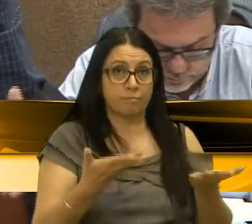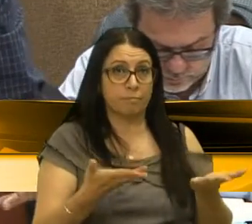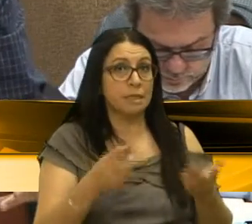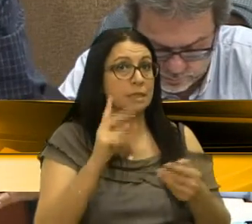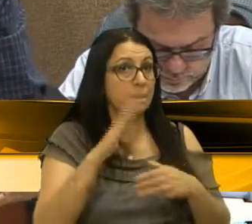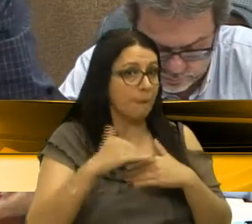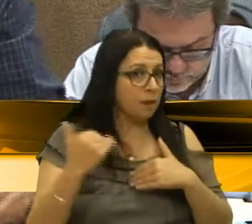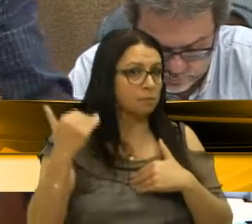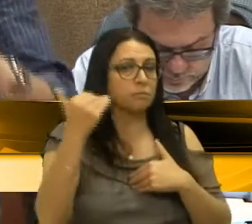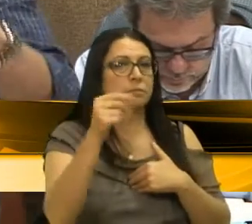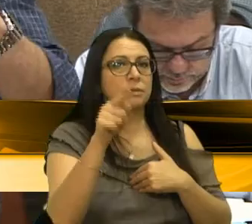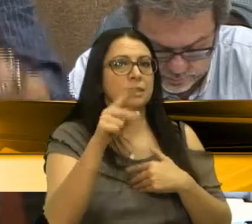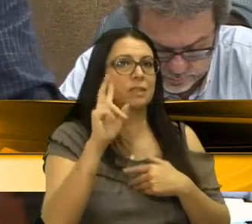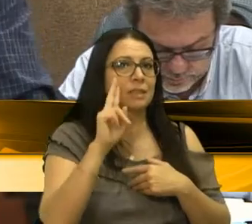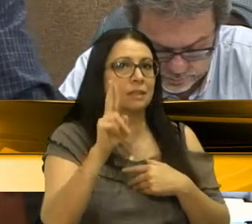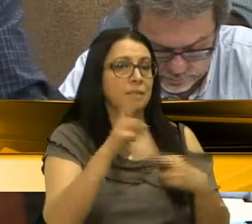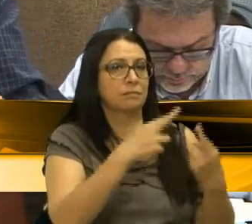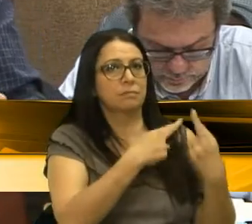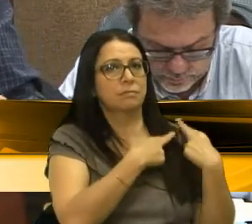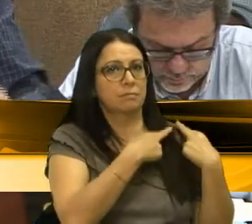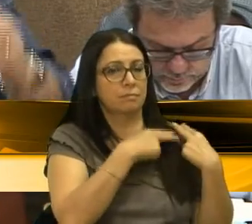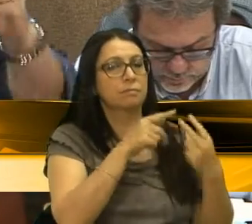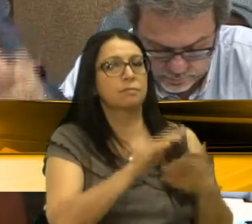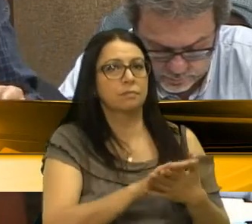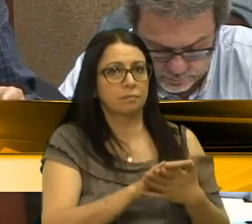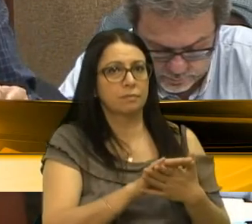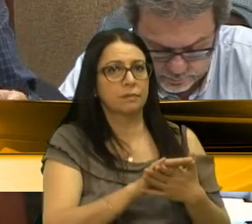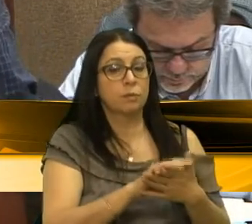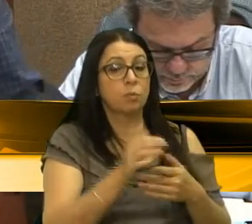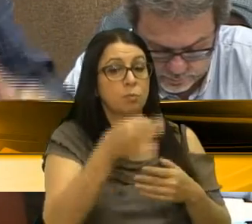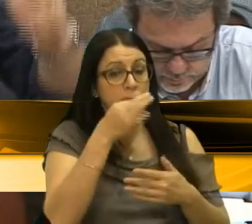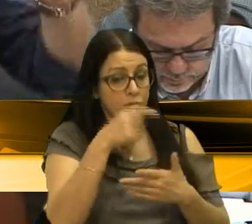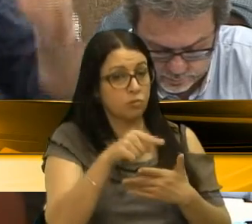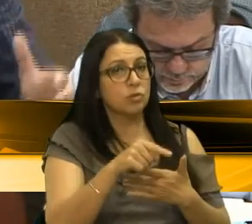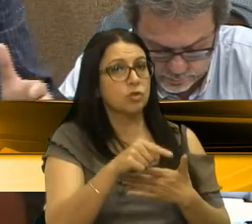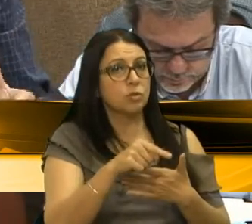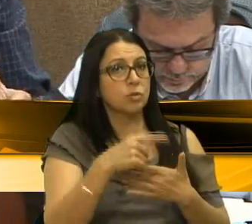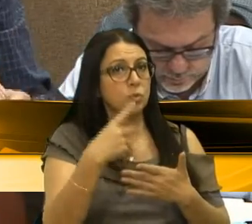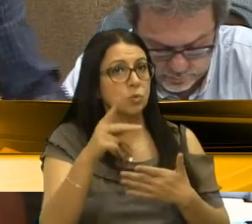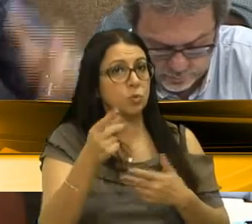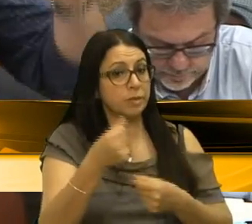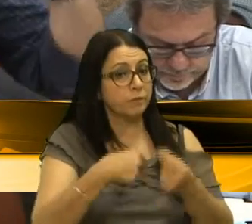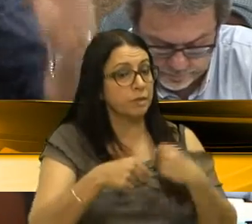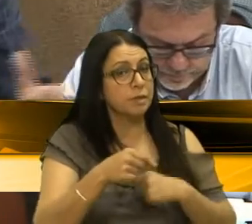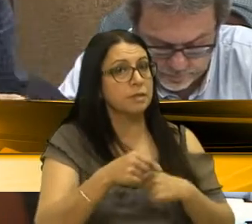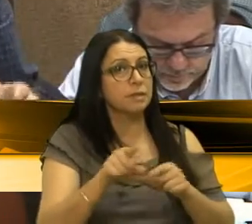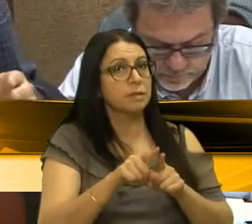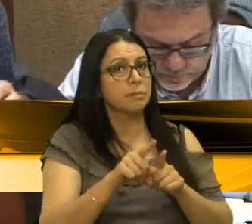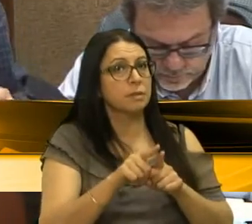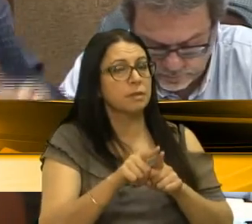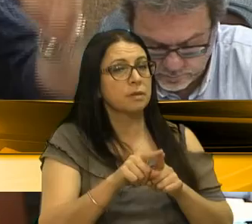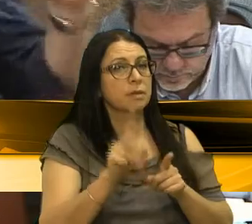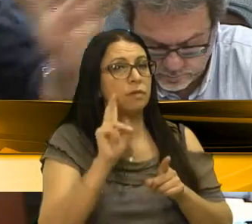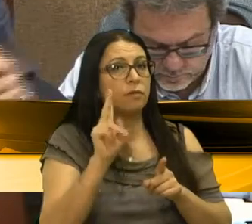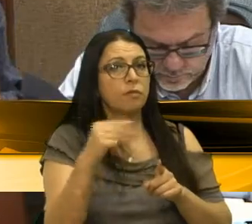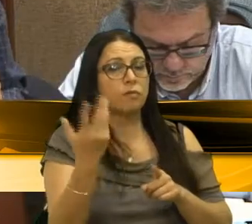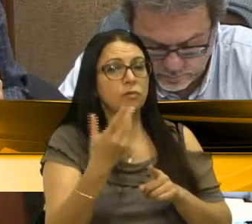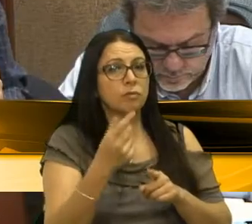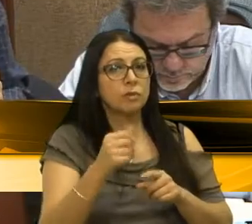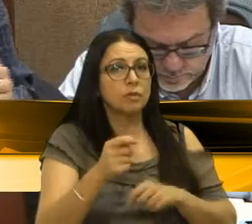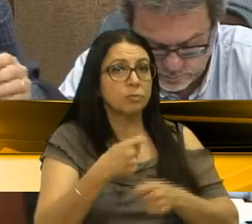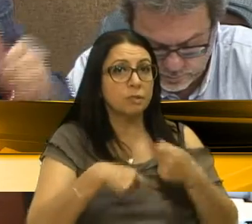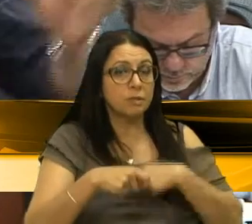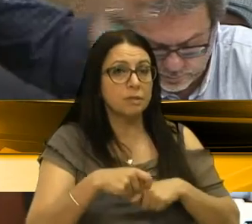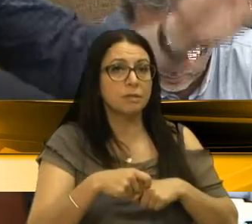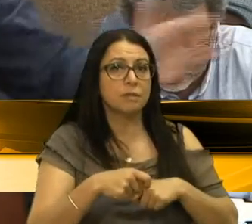acima de tudo, nós temos uma responsabilidade com Caxias do Sul, com as suas finanças e com a probidade das